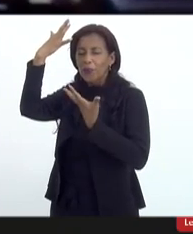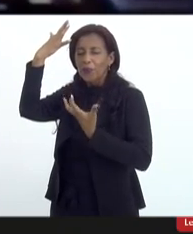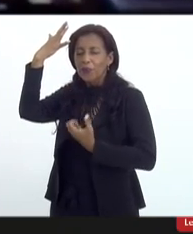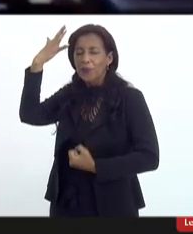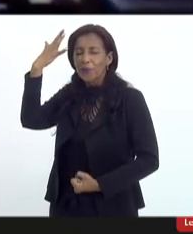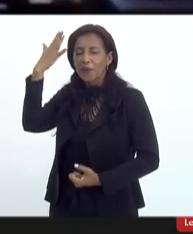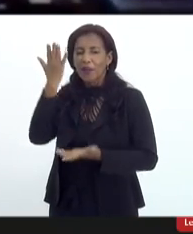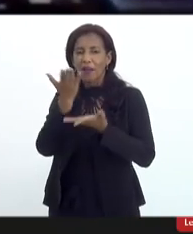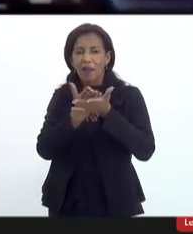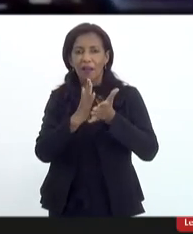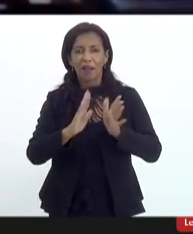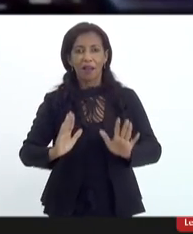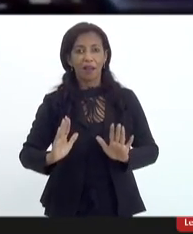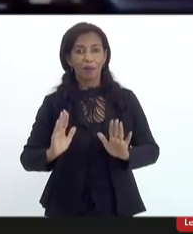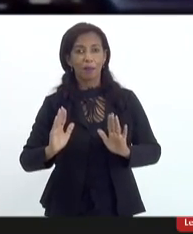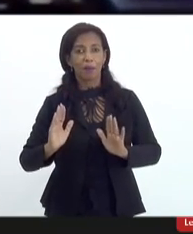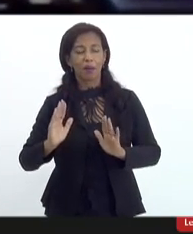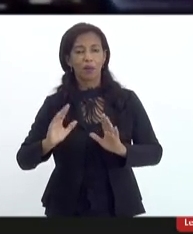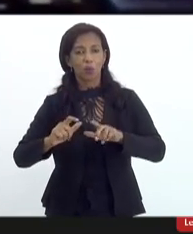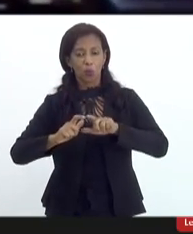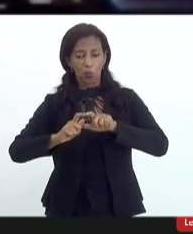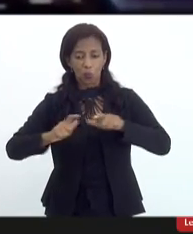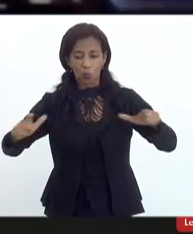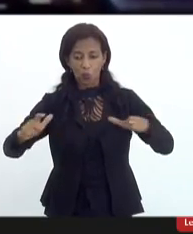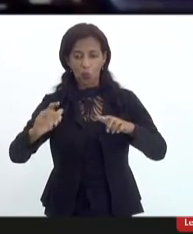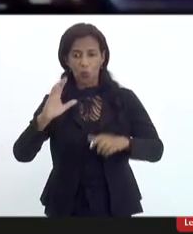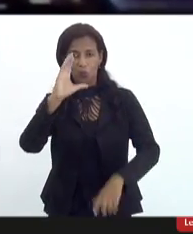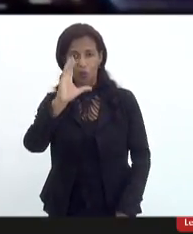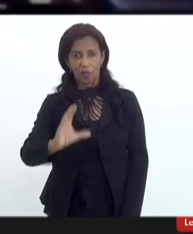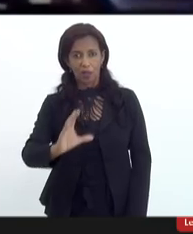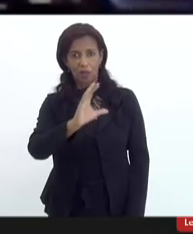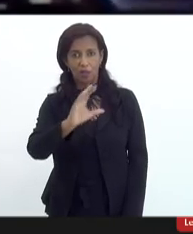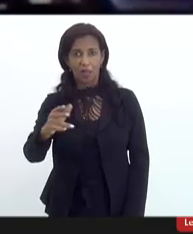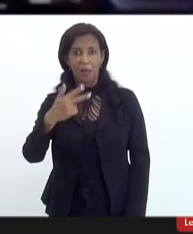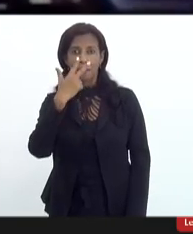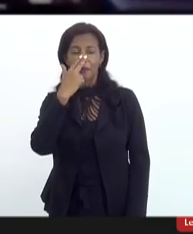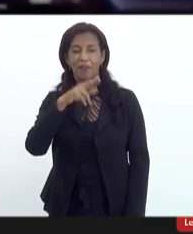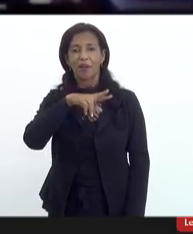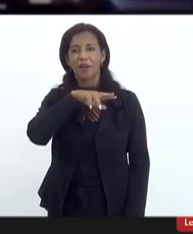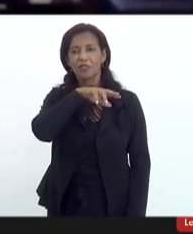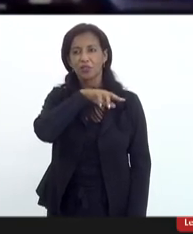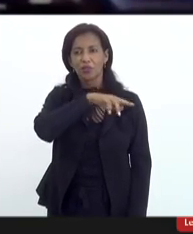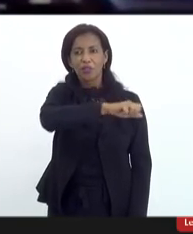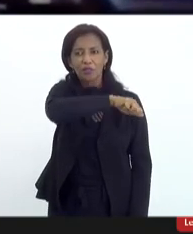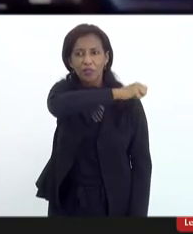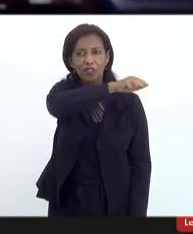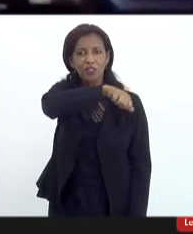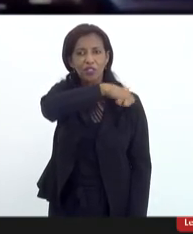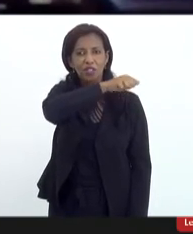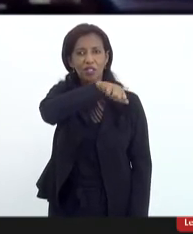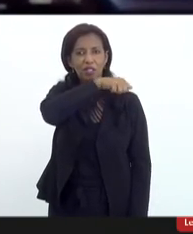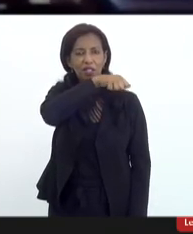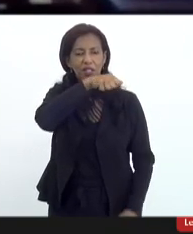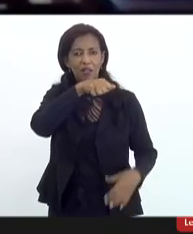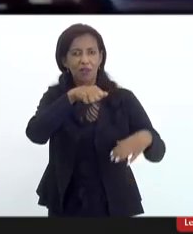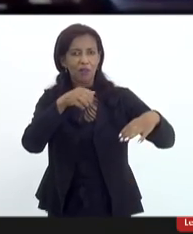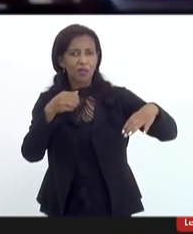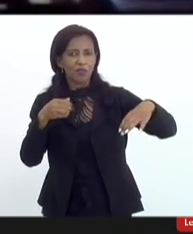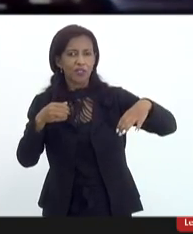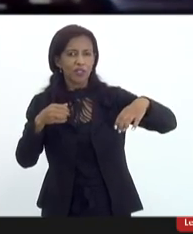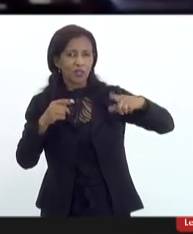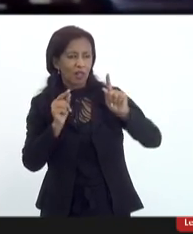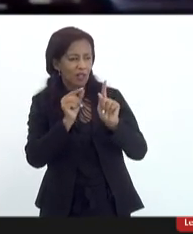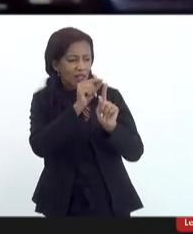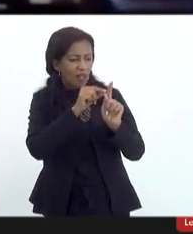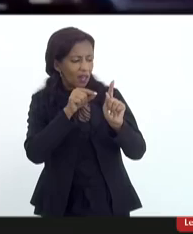acabando com a máxima da Igreja Católica de que era mais fácil um elefante entrar num buraco de agulha do